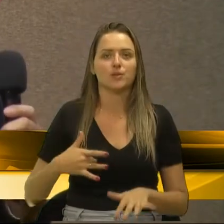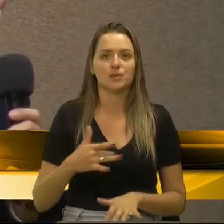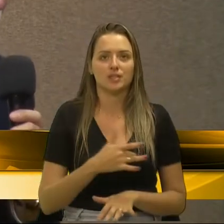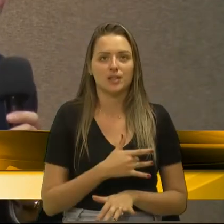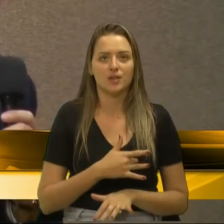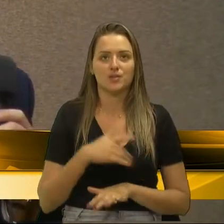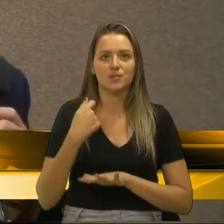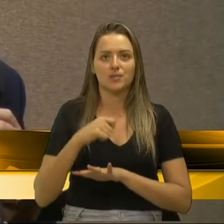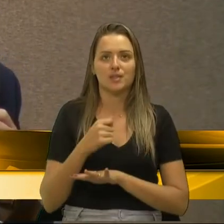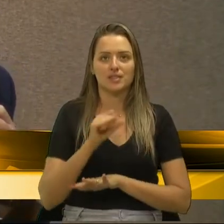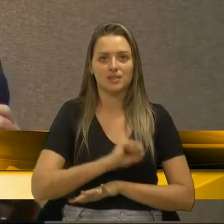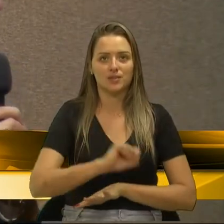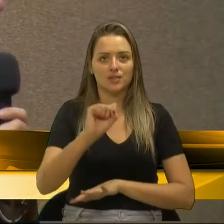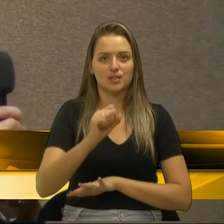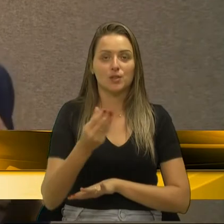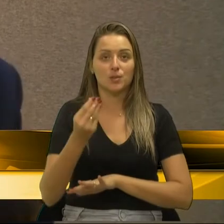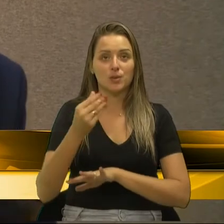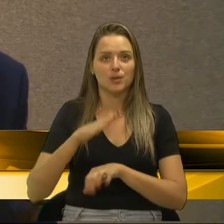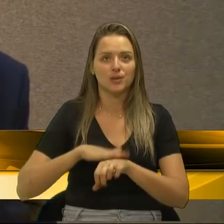muito tempo, né?